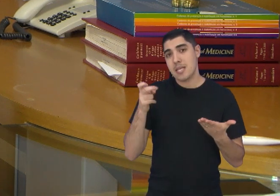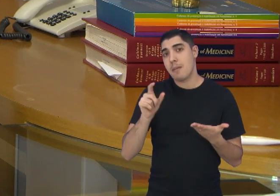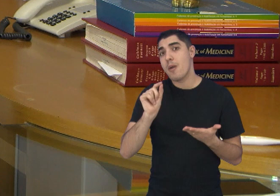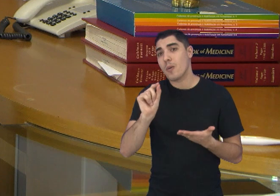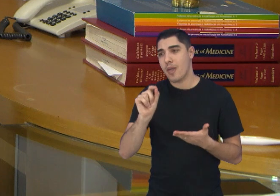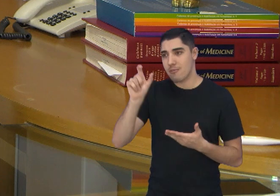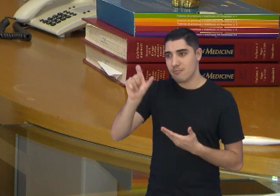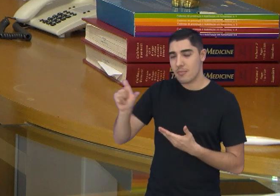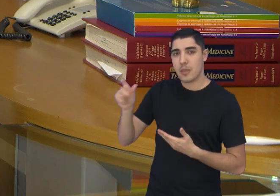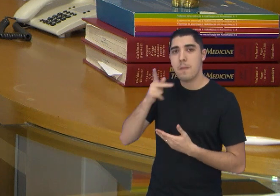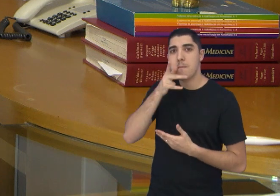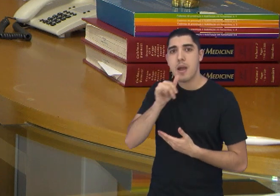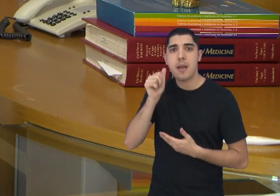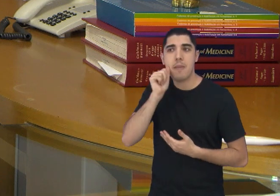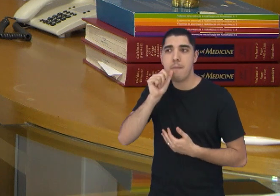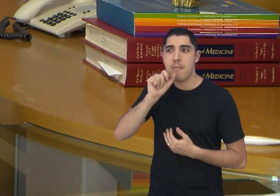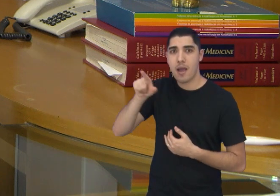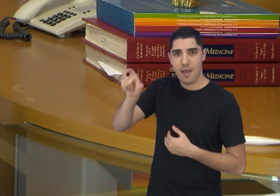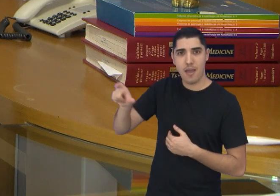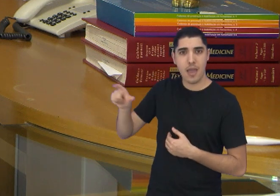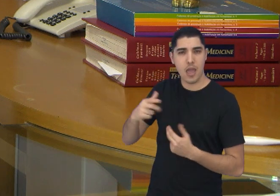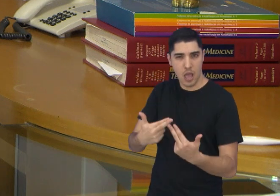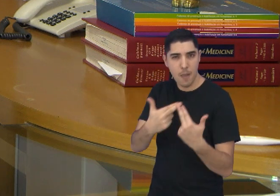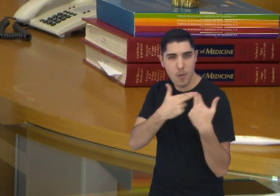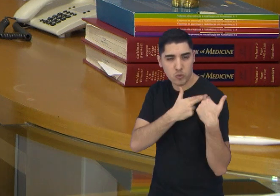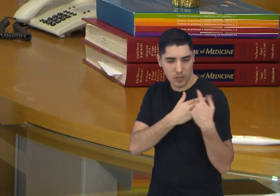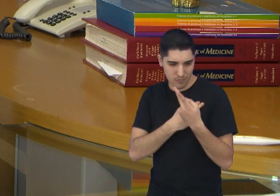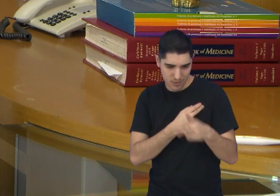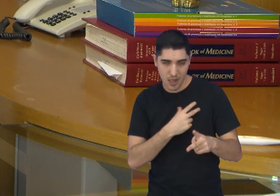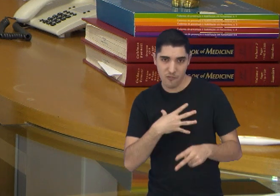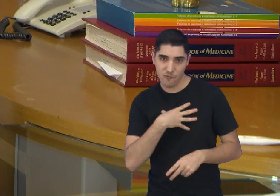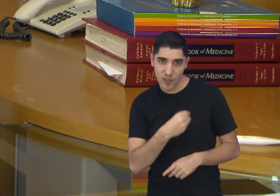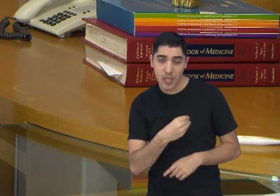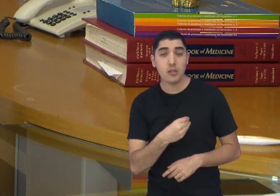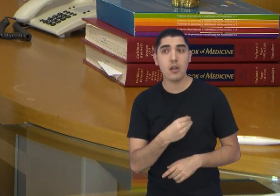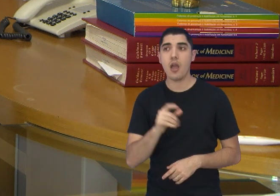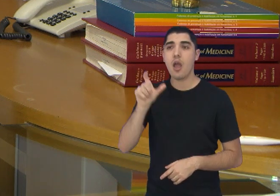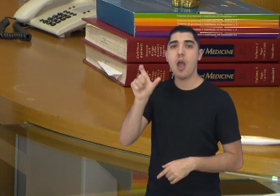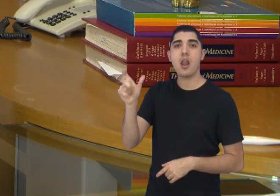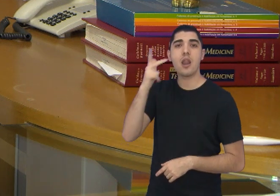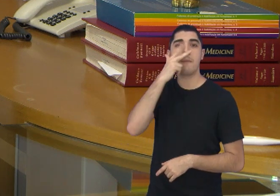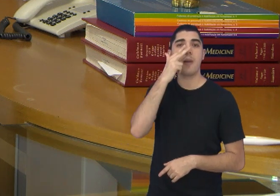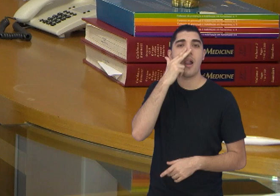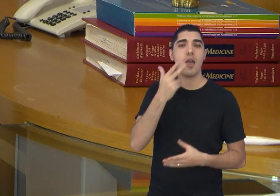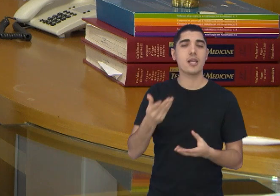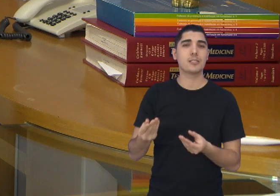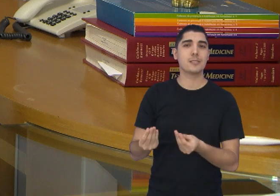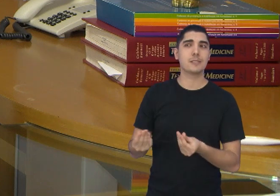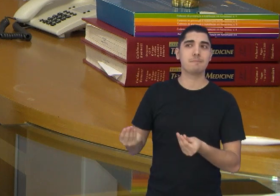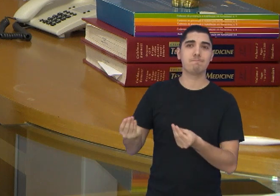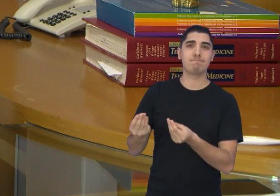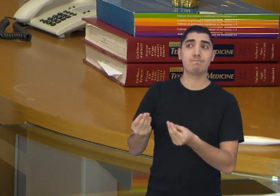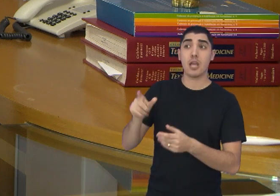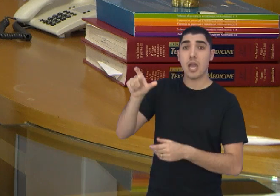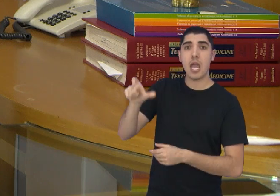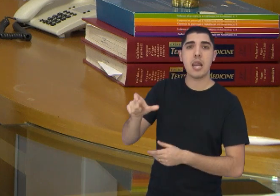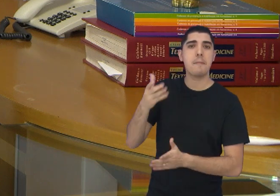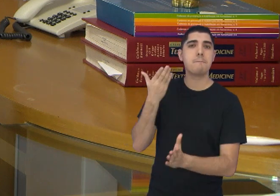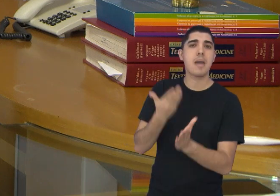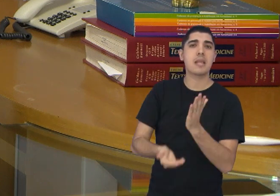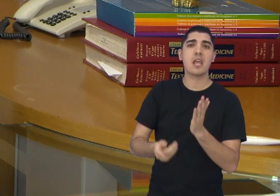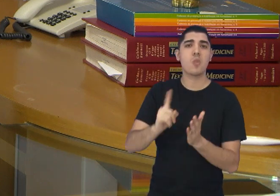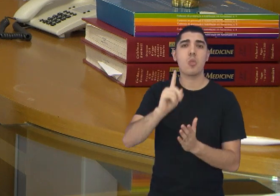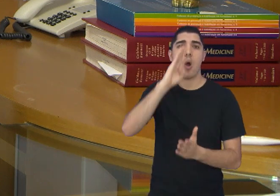responsáveis, os pais, as mães dessas crianças, eles perderam um pouco a confiança que tem